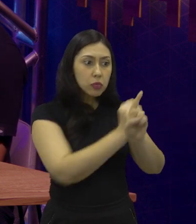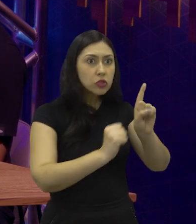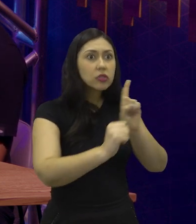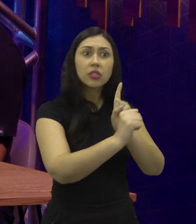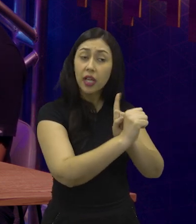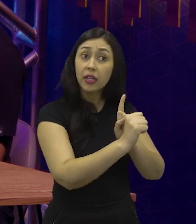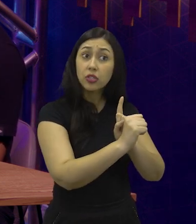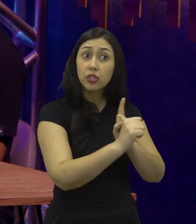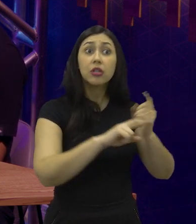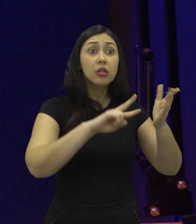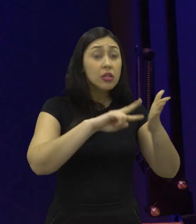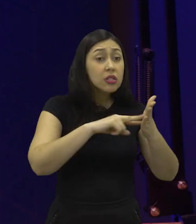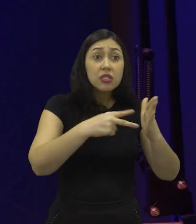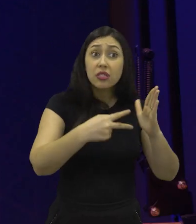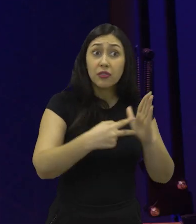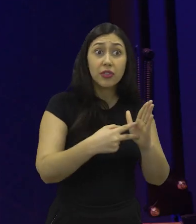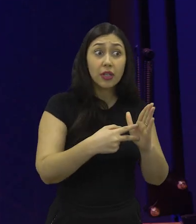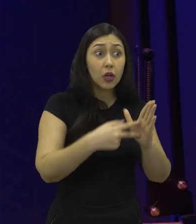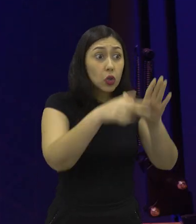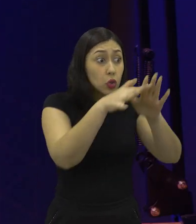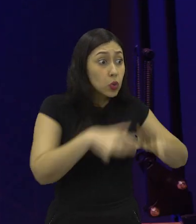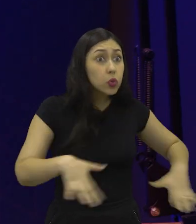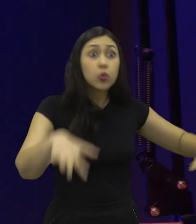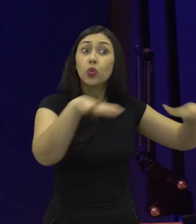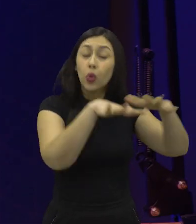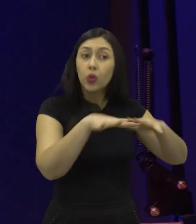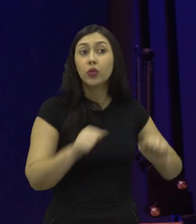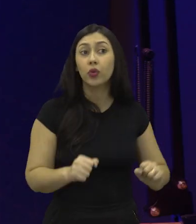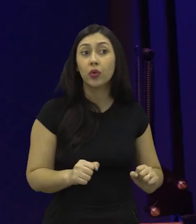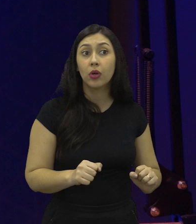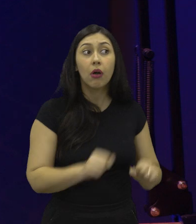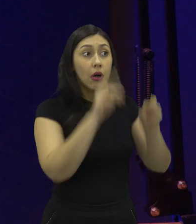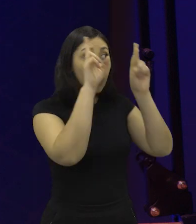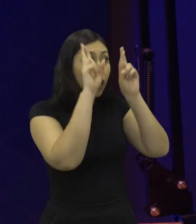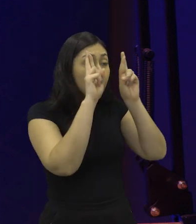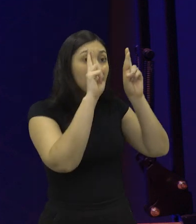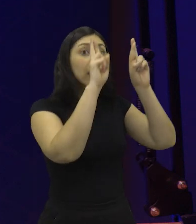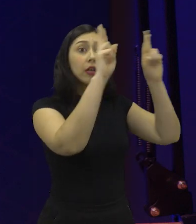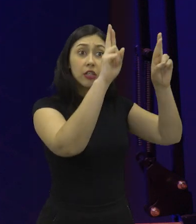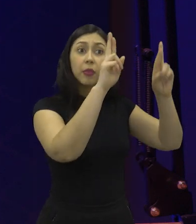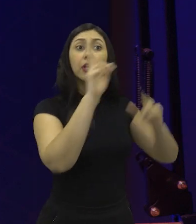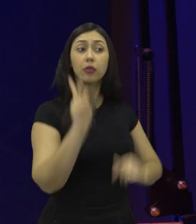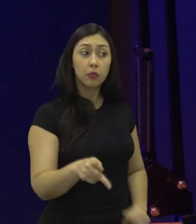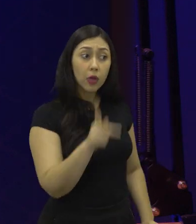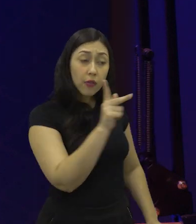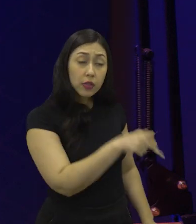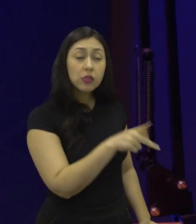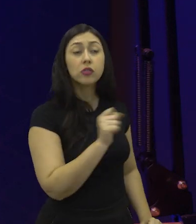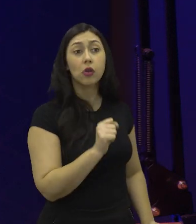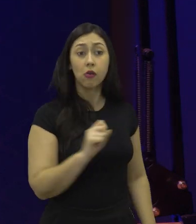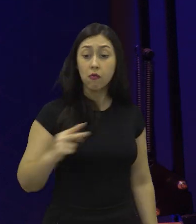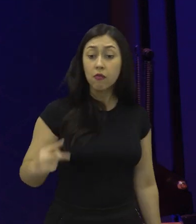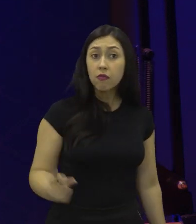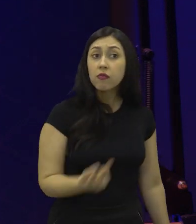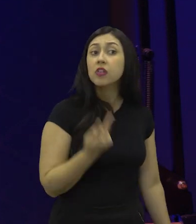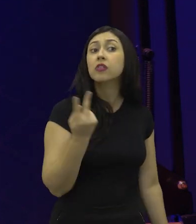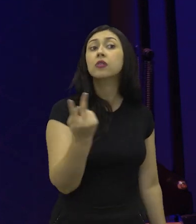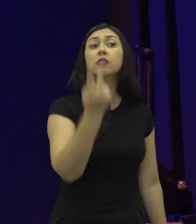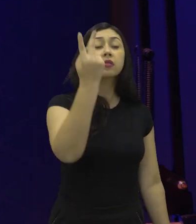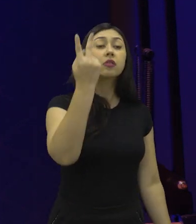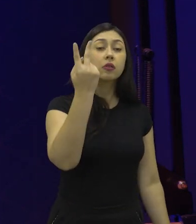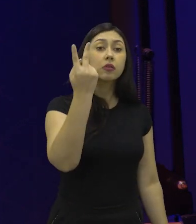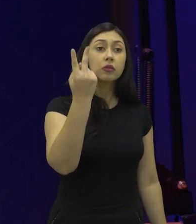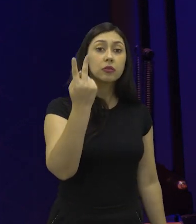de um país, a gente está falando desse país, né? Se a gente fala do respeito que a gente tem pelos professores, da